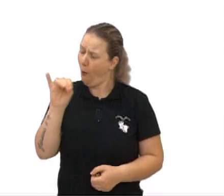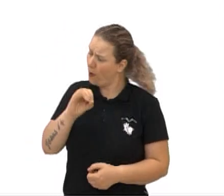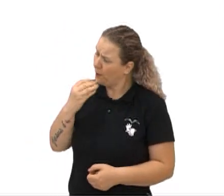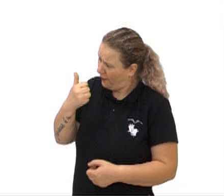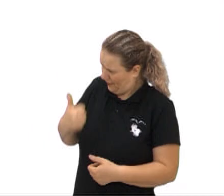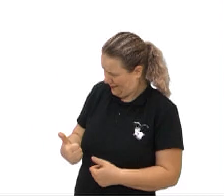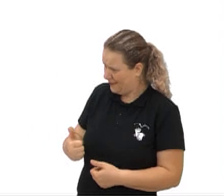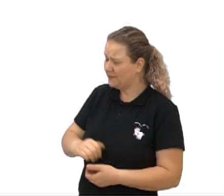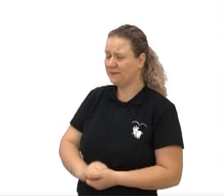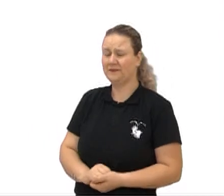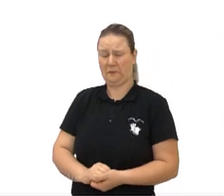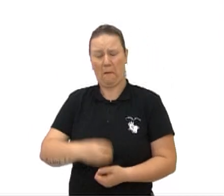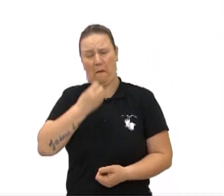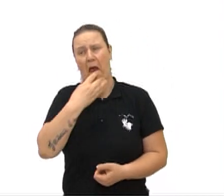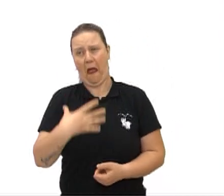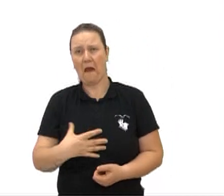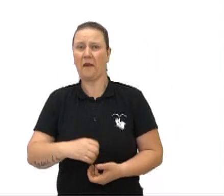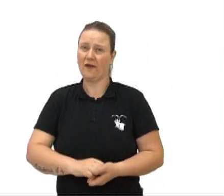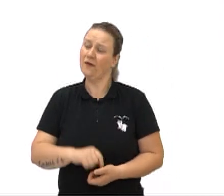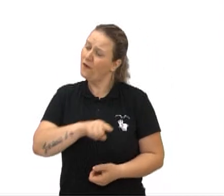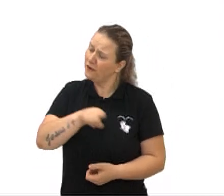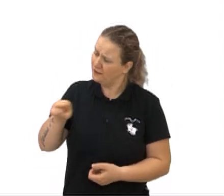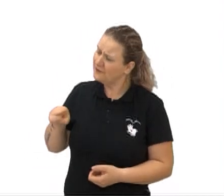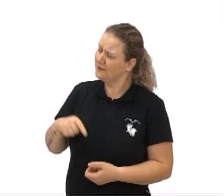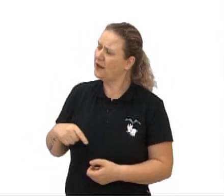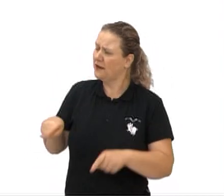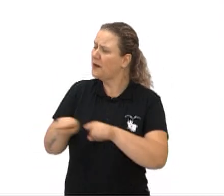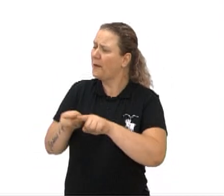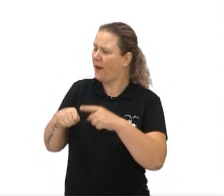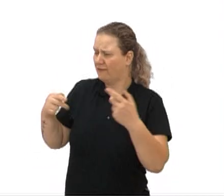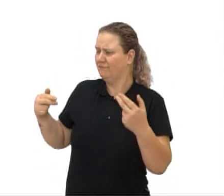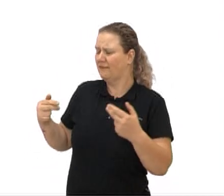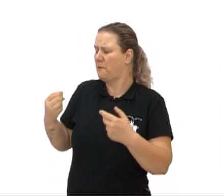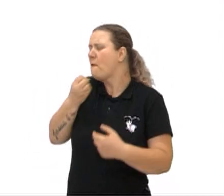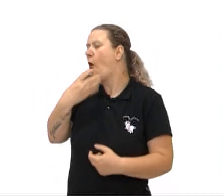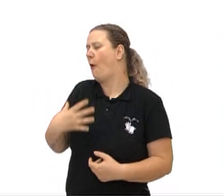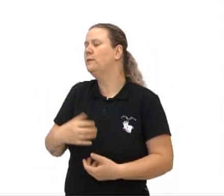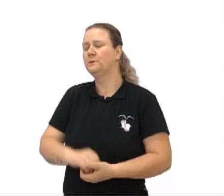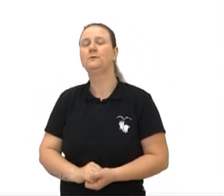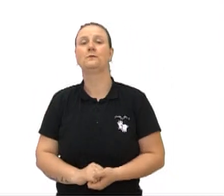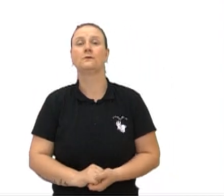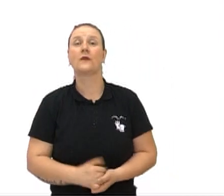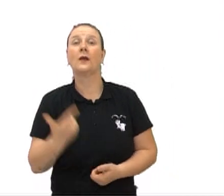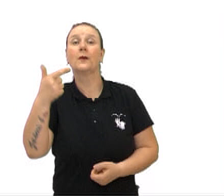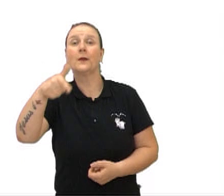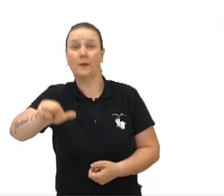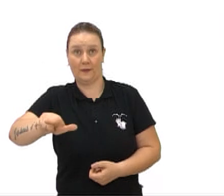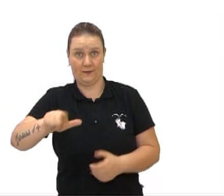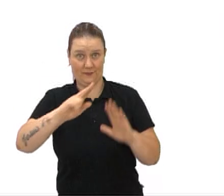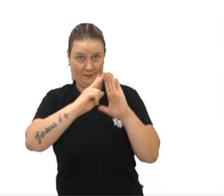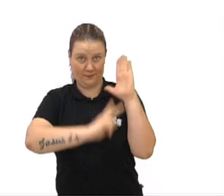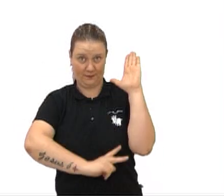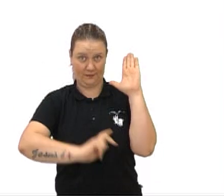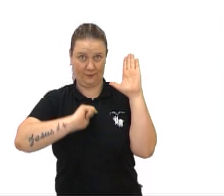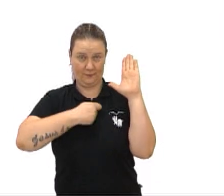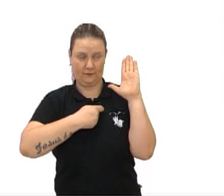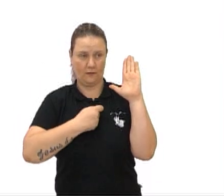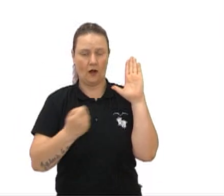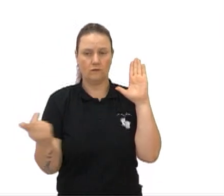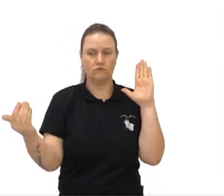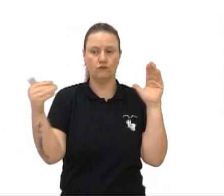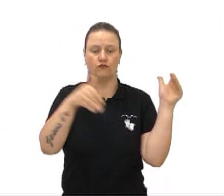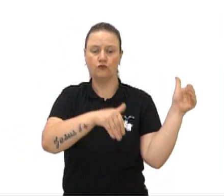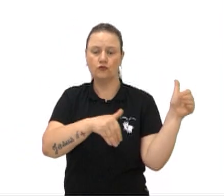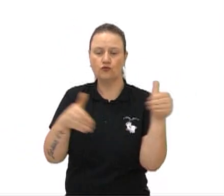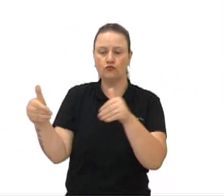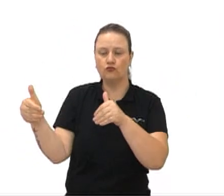vai? Muito bem, e você? Bem. Em seguida, chegam outros alunos.